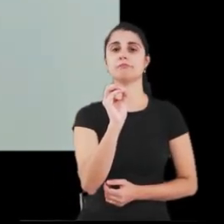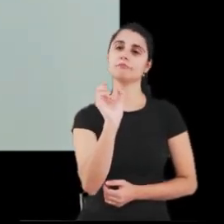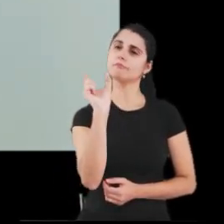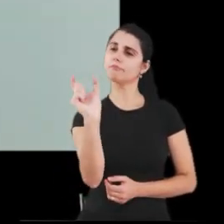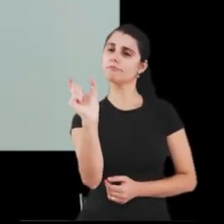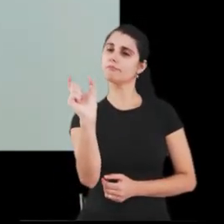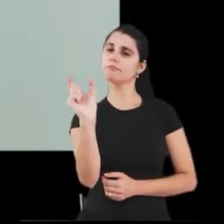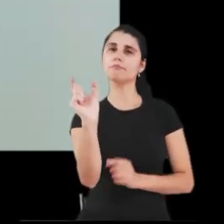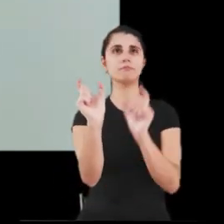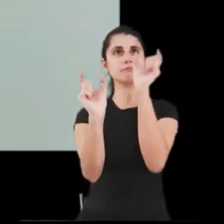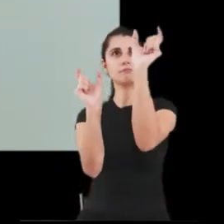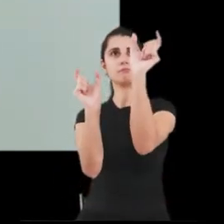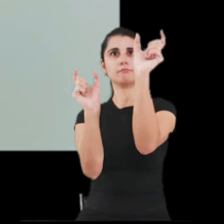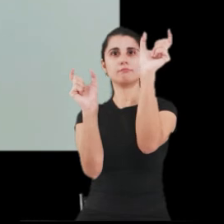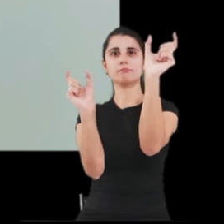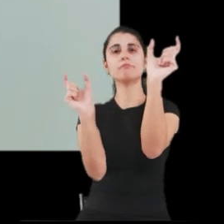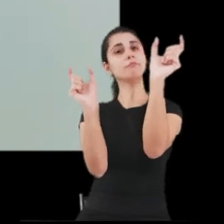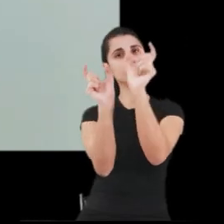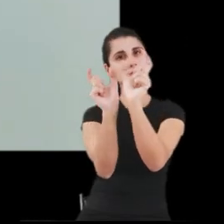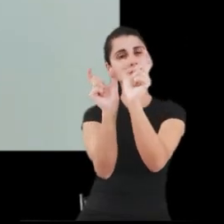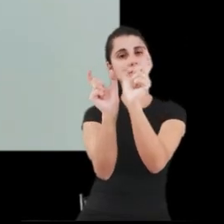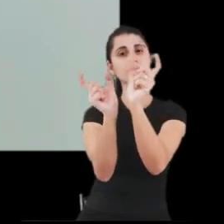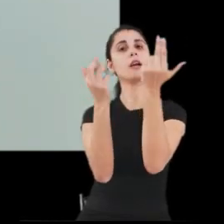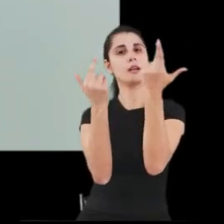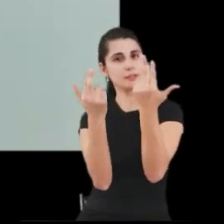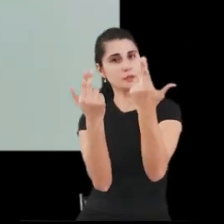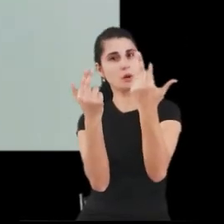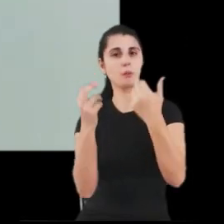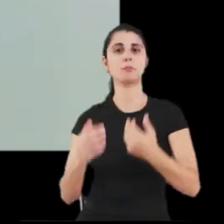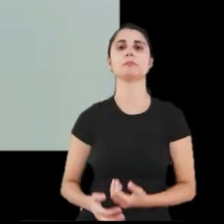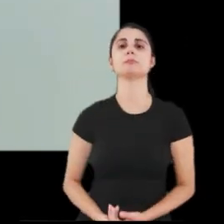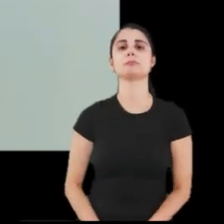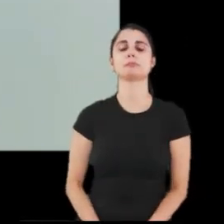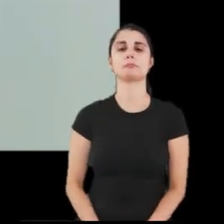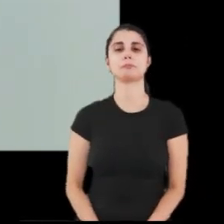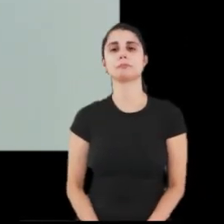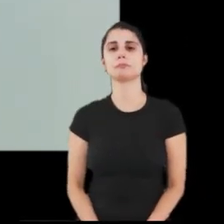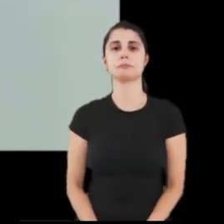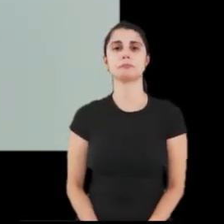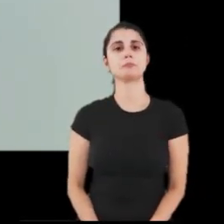o mínimo múltiplo comum de 15 e 40.